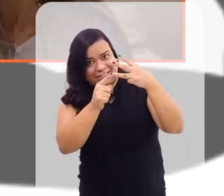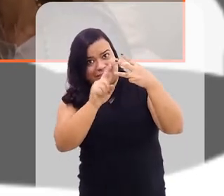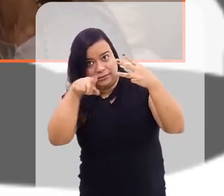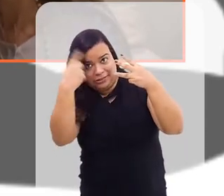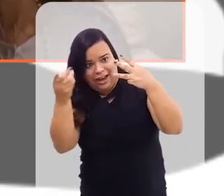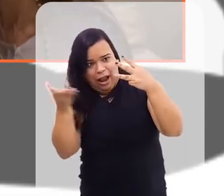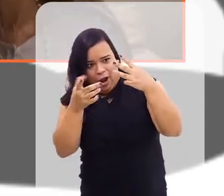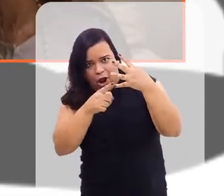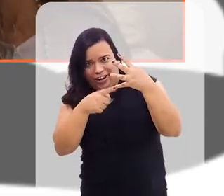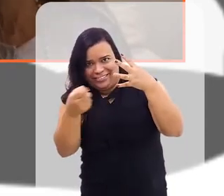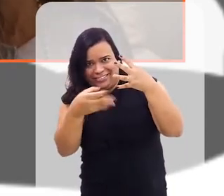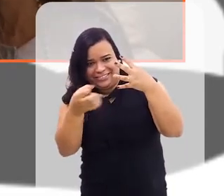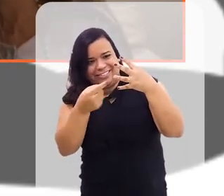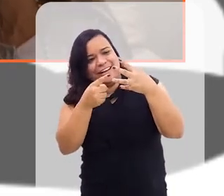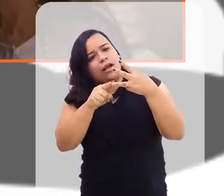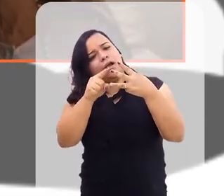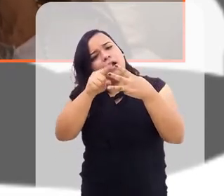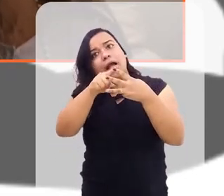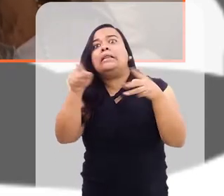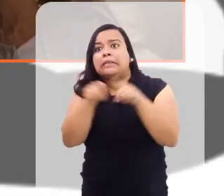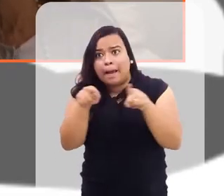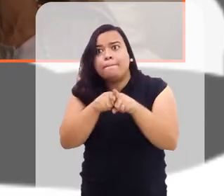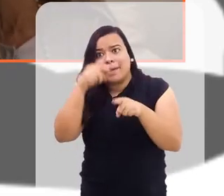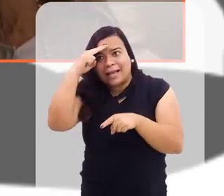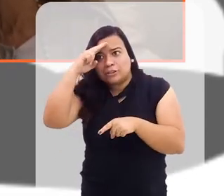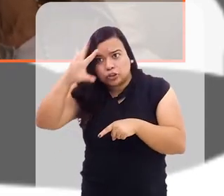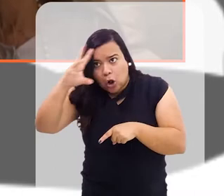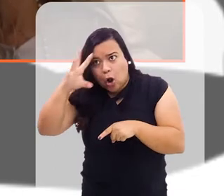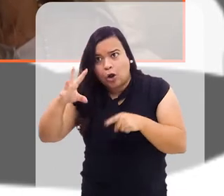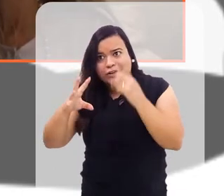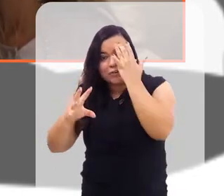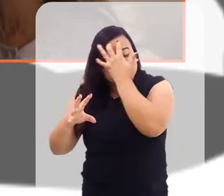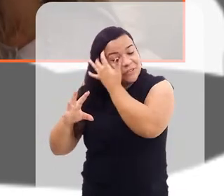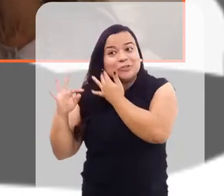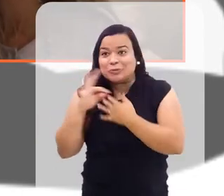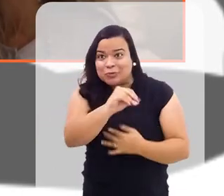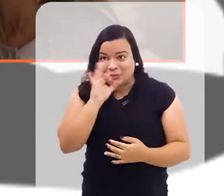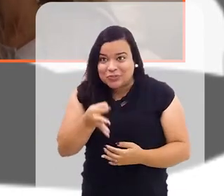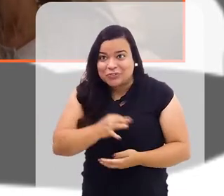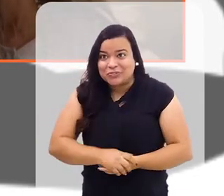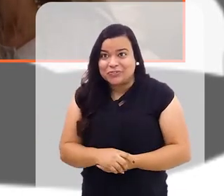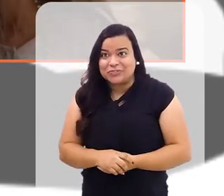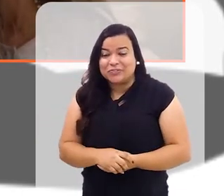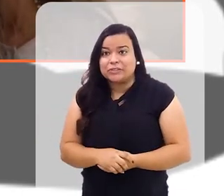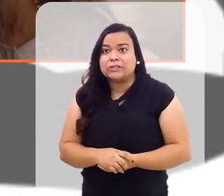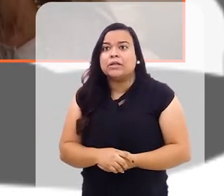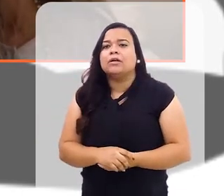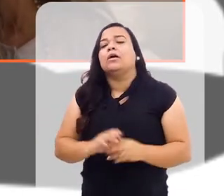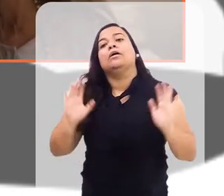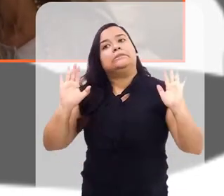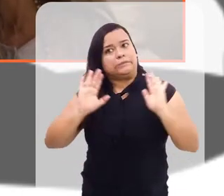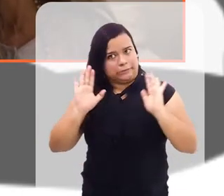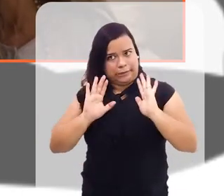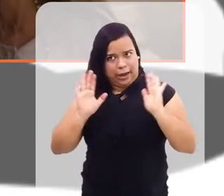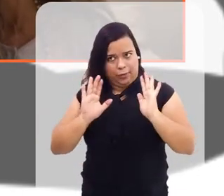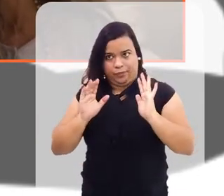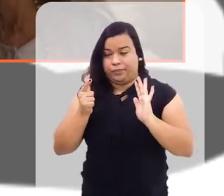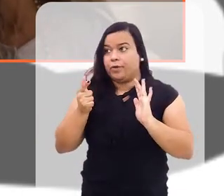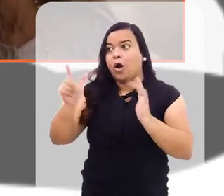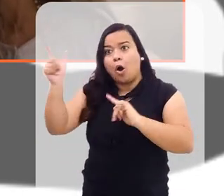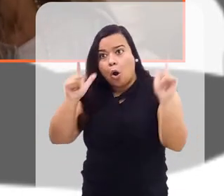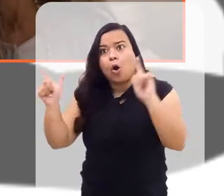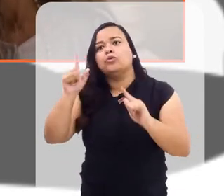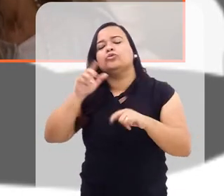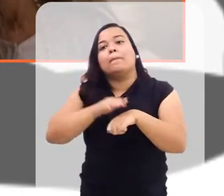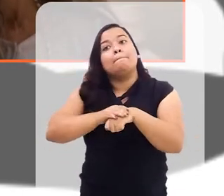precederam o Evidência 7 também foram dessa forma. A inspiração veio através, assim, onírica, né? Não, os outros não, os outros já foram um